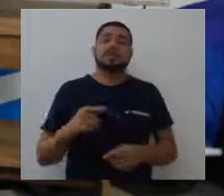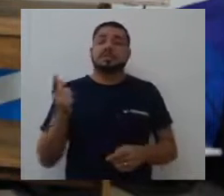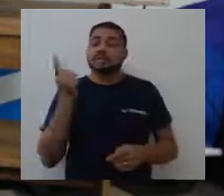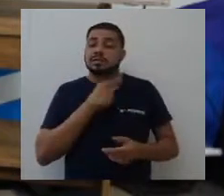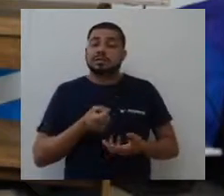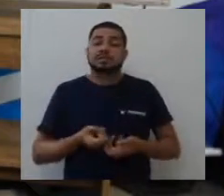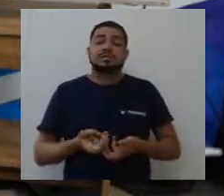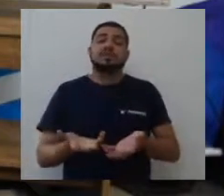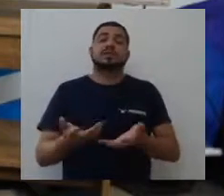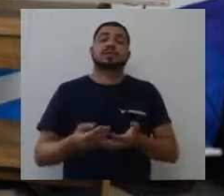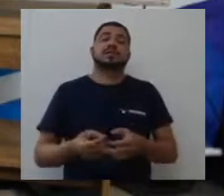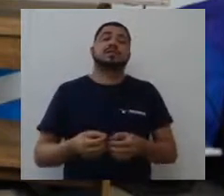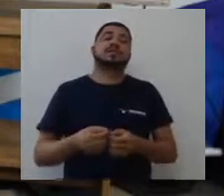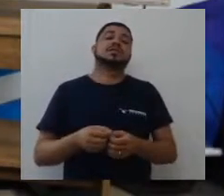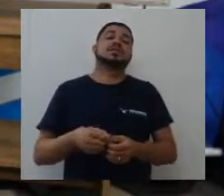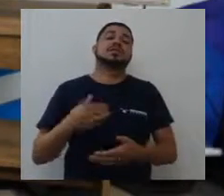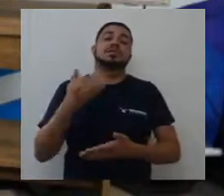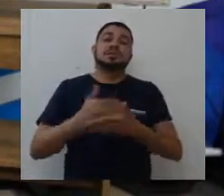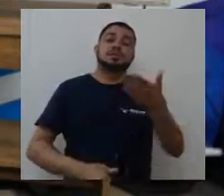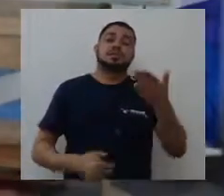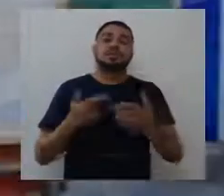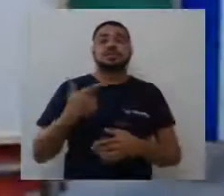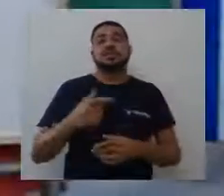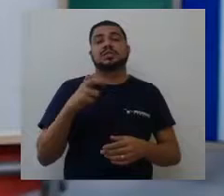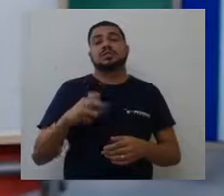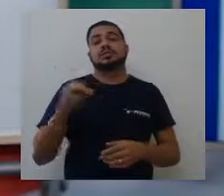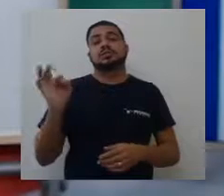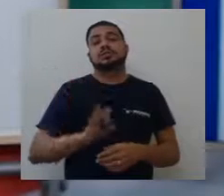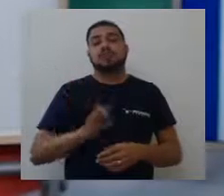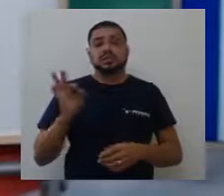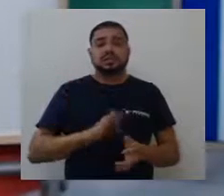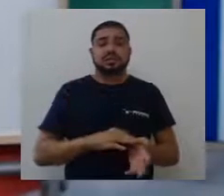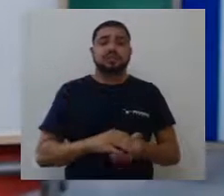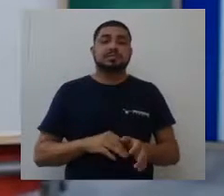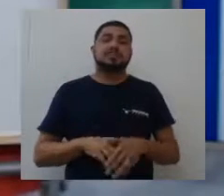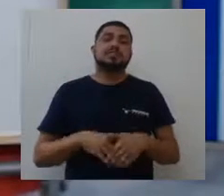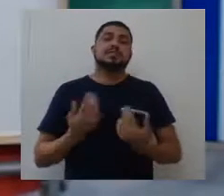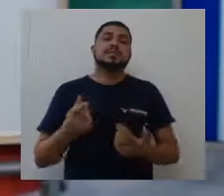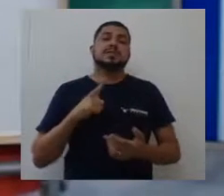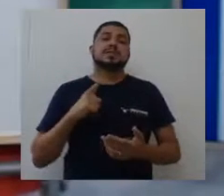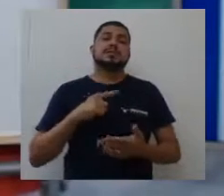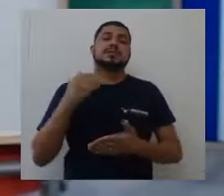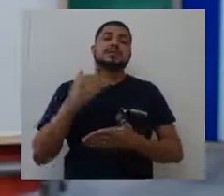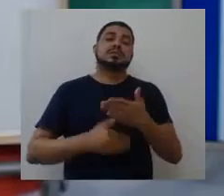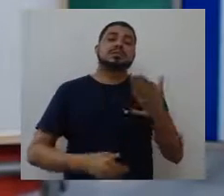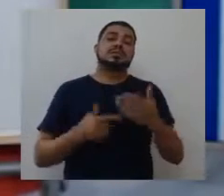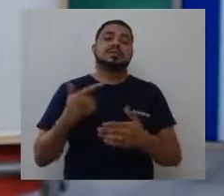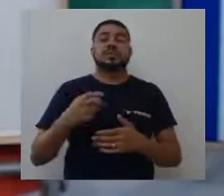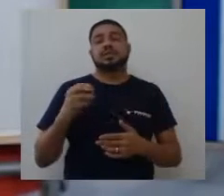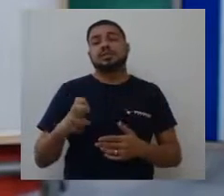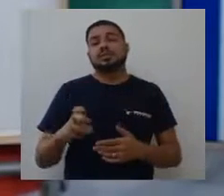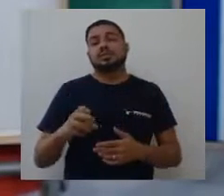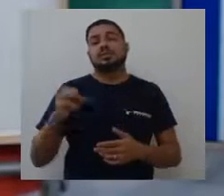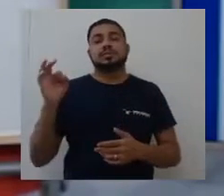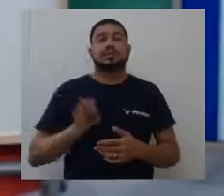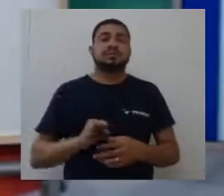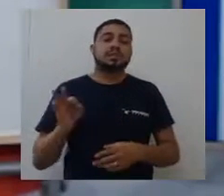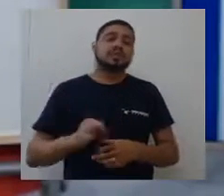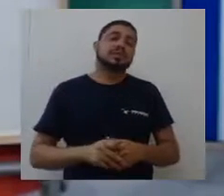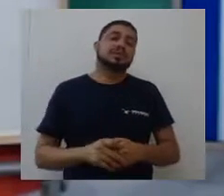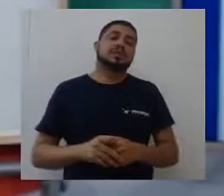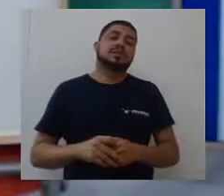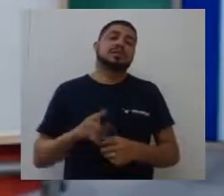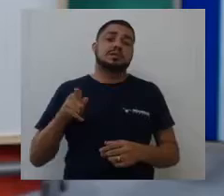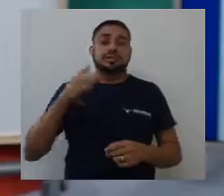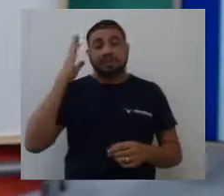um desconto de 25%. Olha, a partir daqui, ele deu um desconto de 25%. E dar um desconto de 25%,